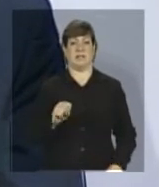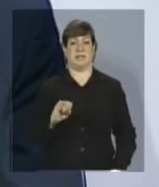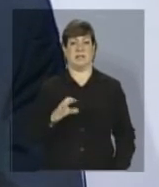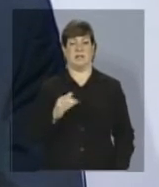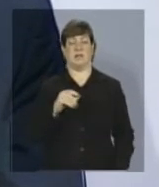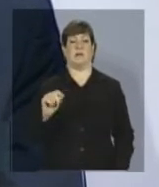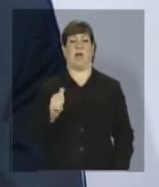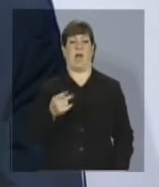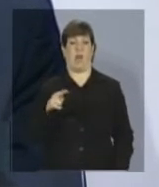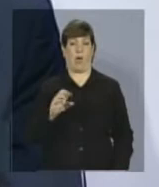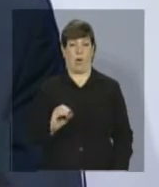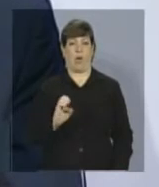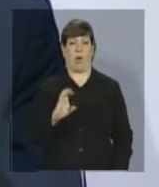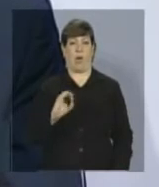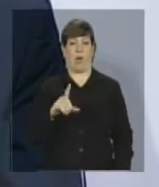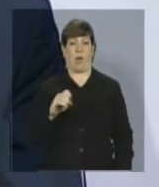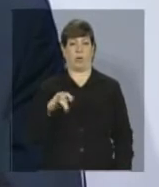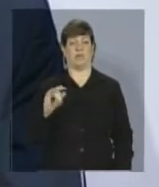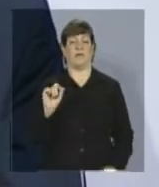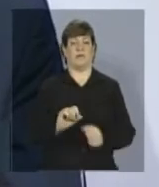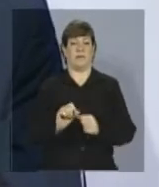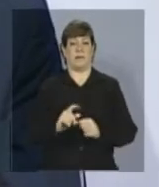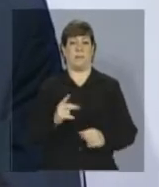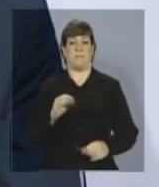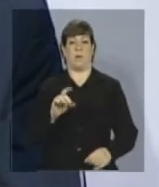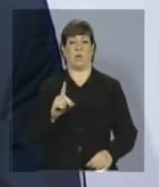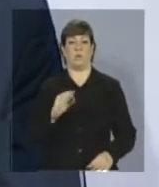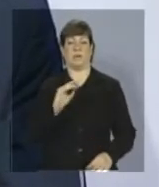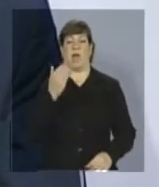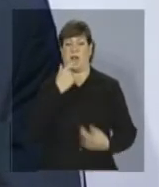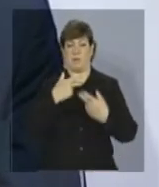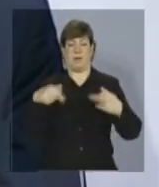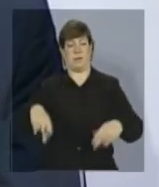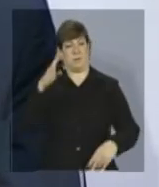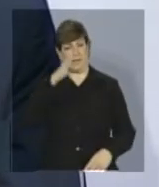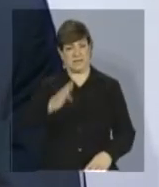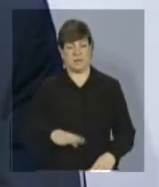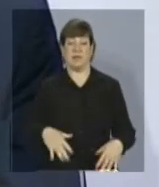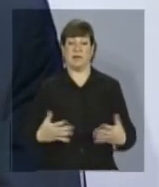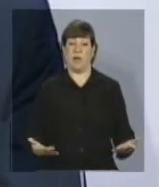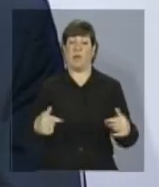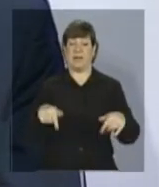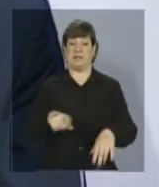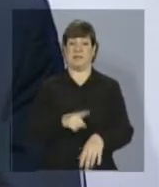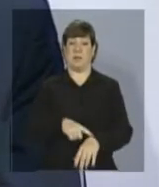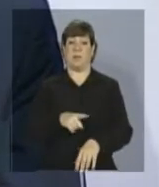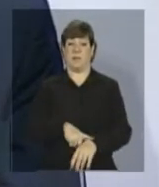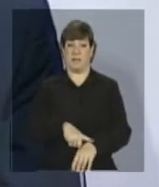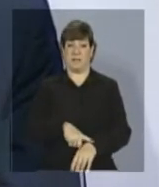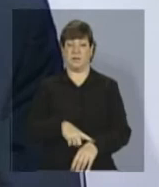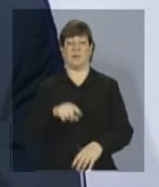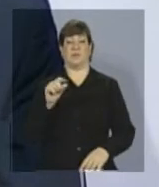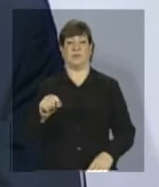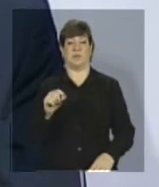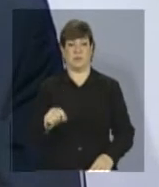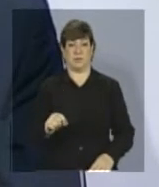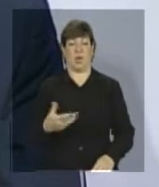produção de alimentos no Brasil. Então, esse momento, ministra, em que